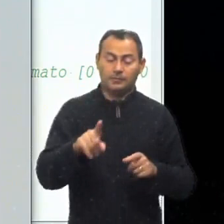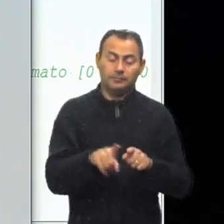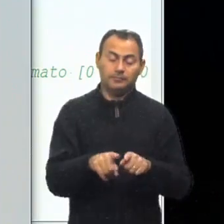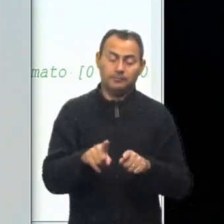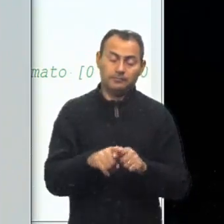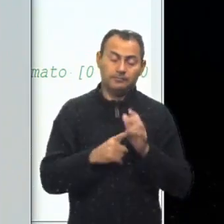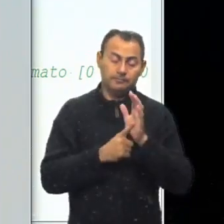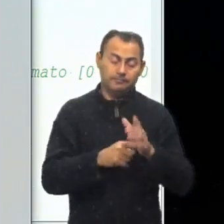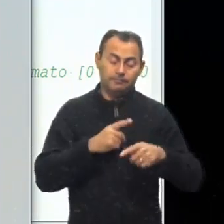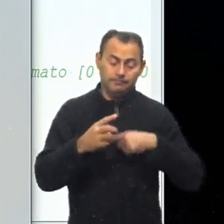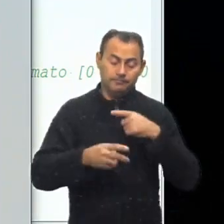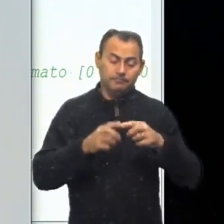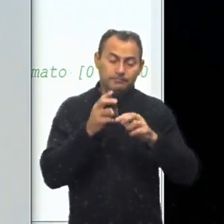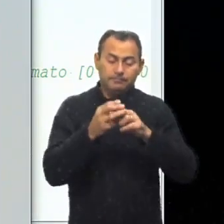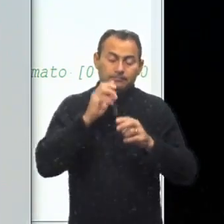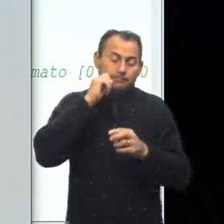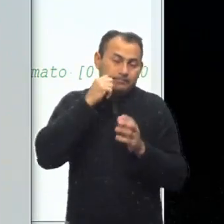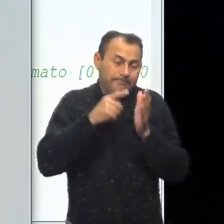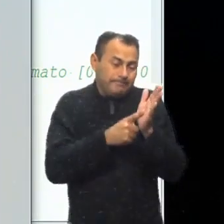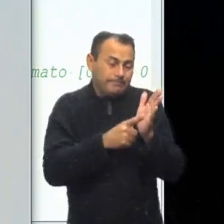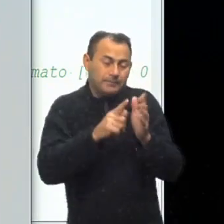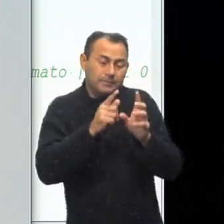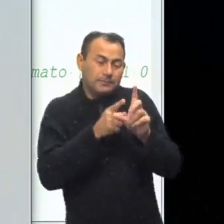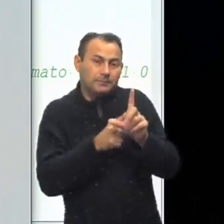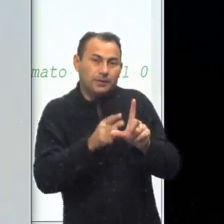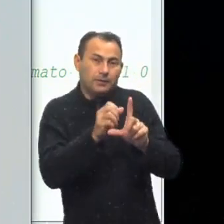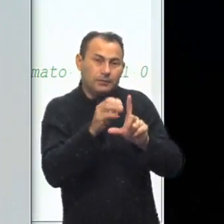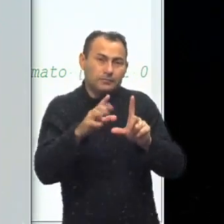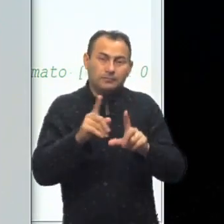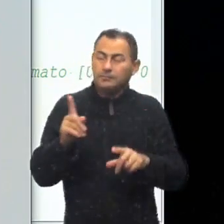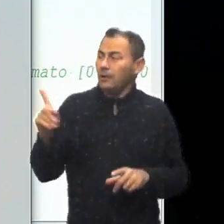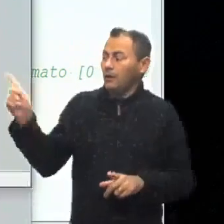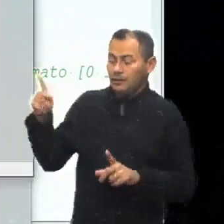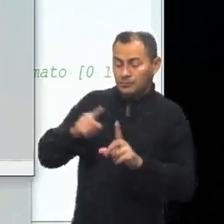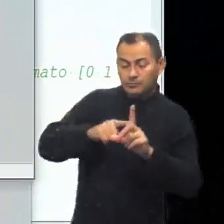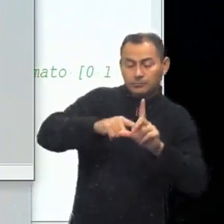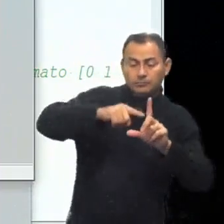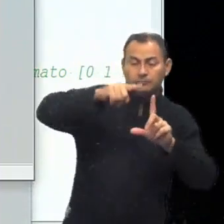mostra dessa sequência de bits modulada aqui no gráfico.